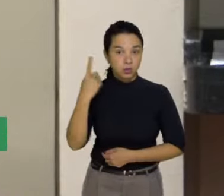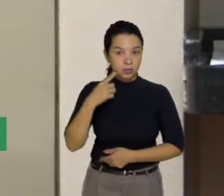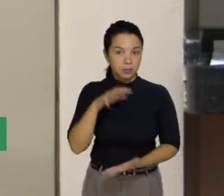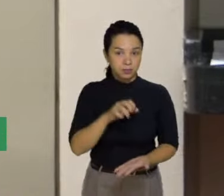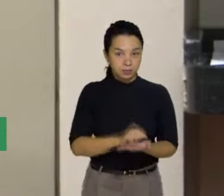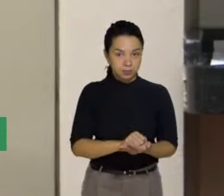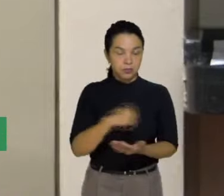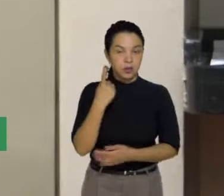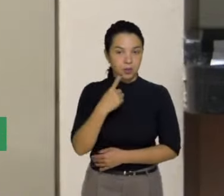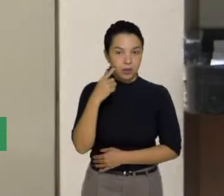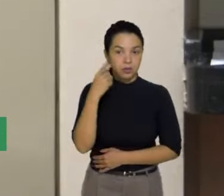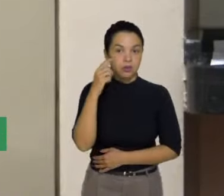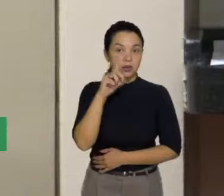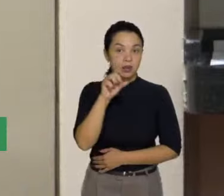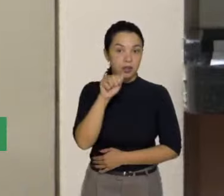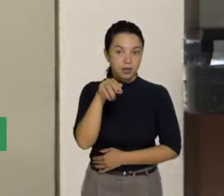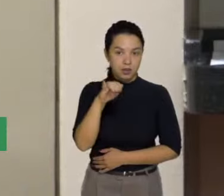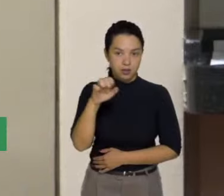Daniel.